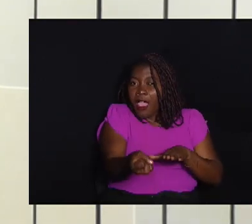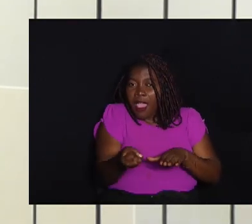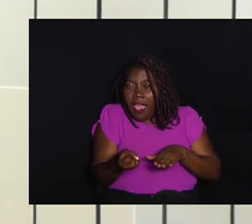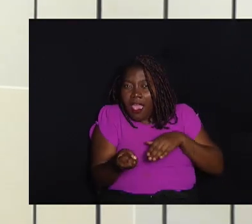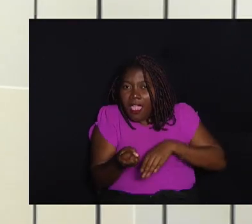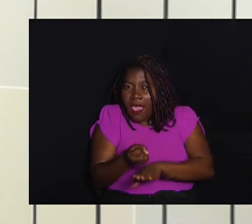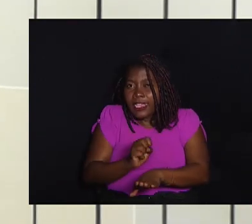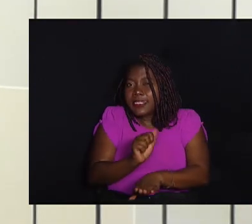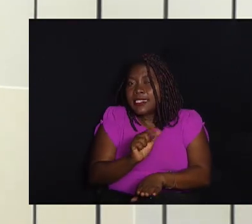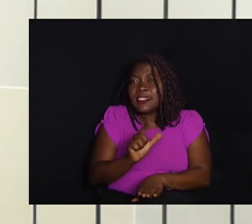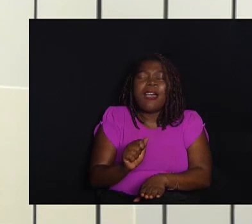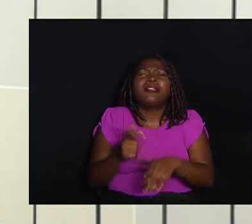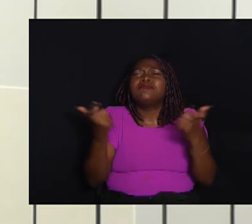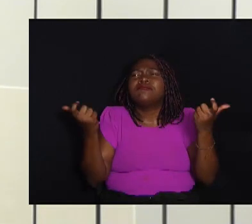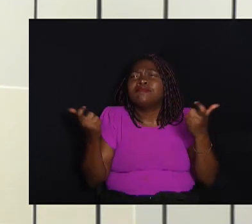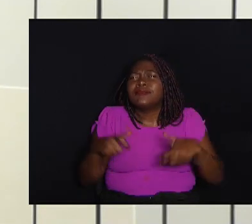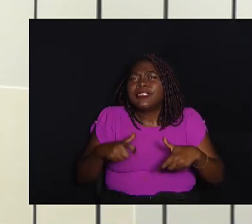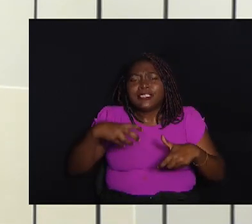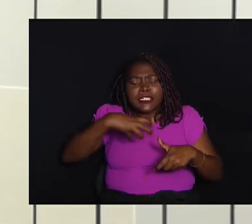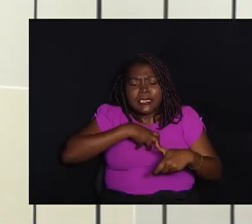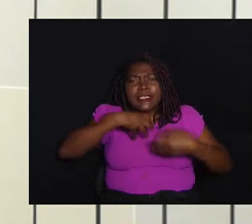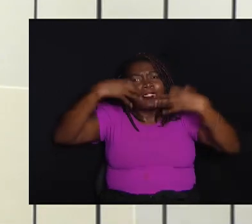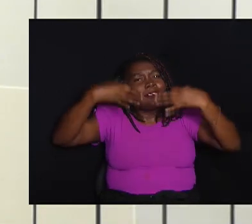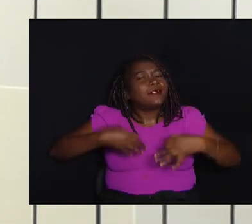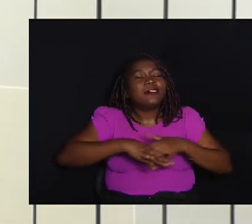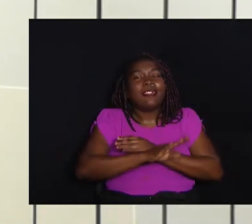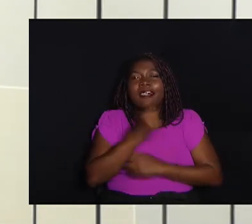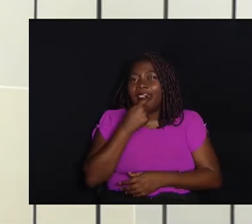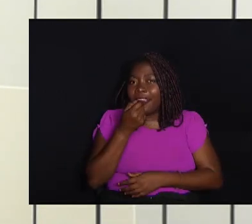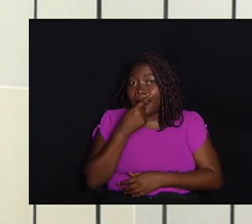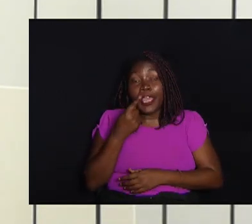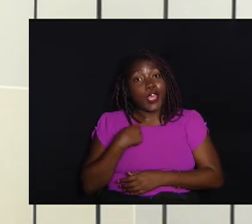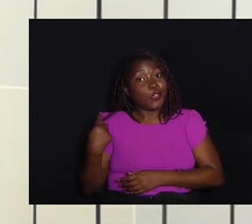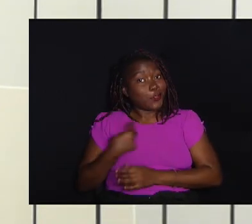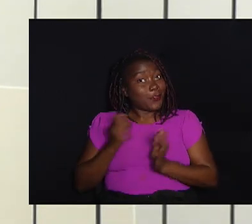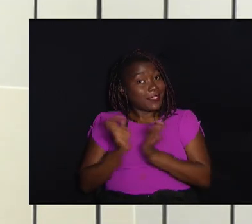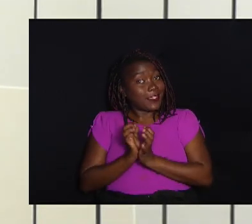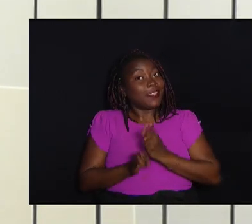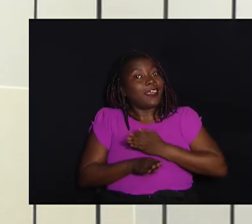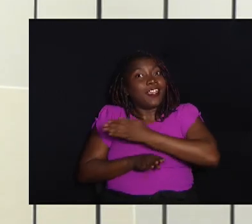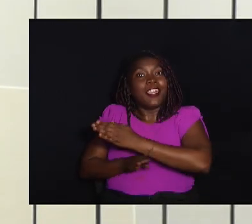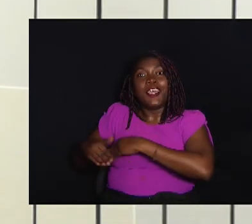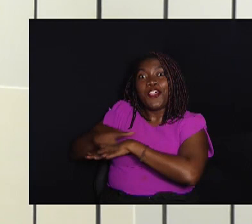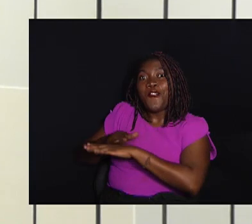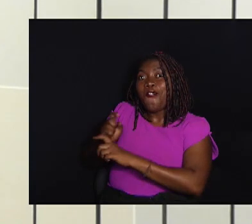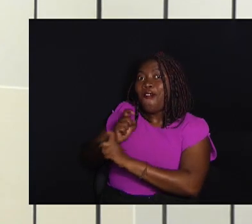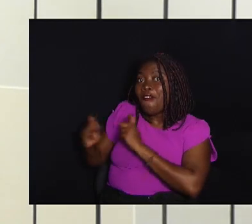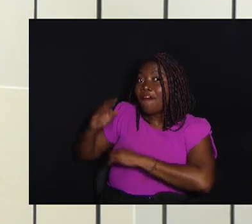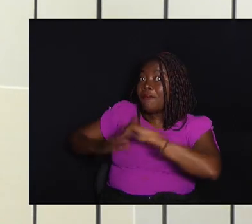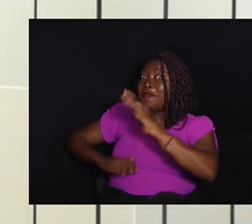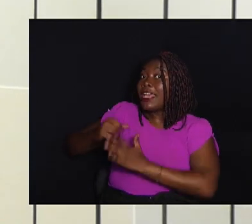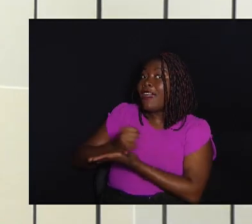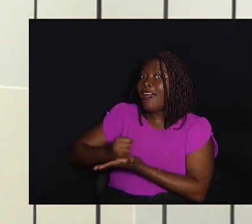sala? Qual será a forma correta de armazenar? Bom, a nossa equipe foi conversar com uma farmacêutica sobre